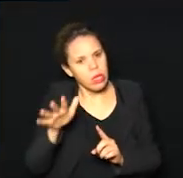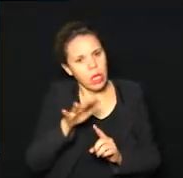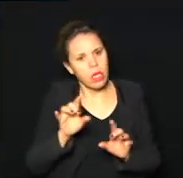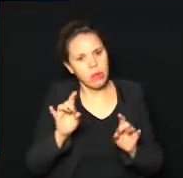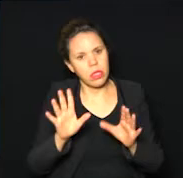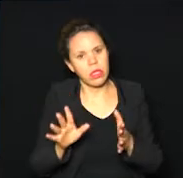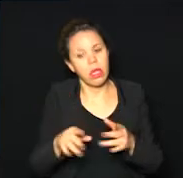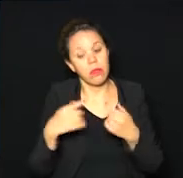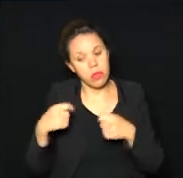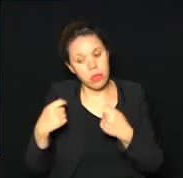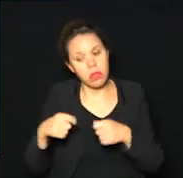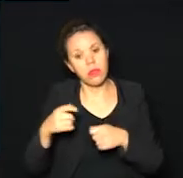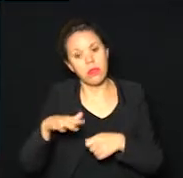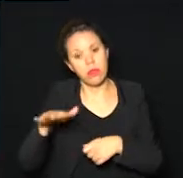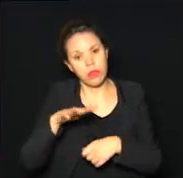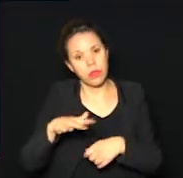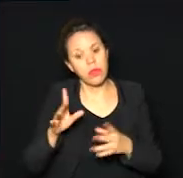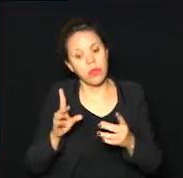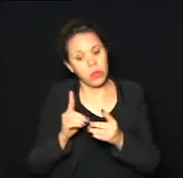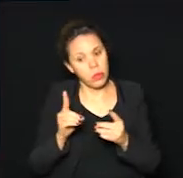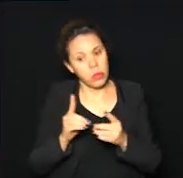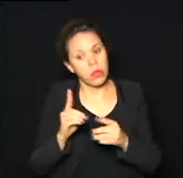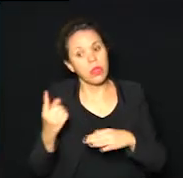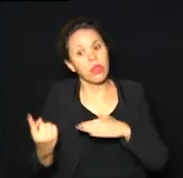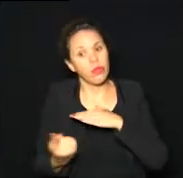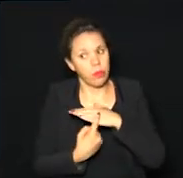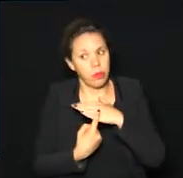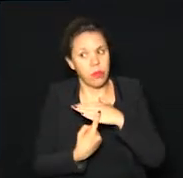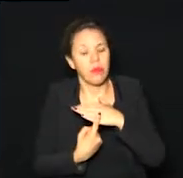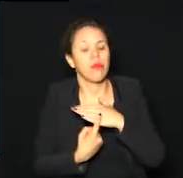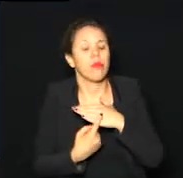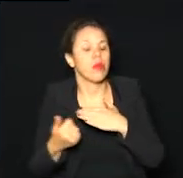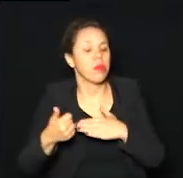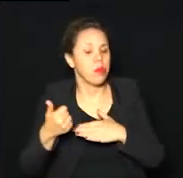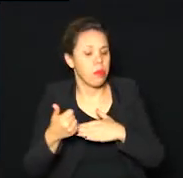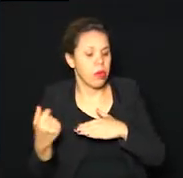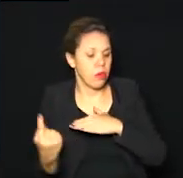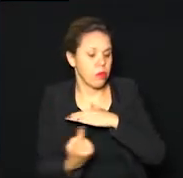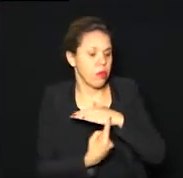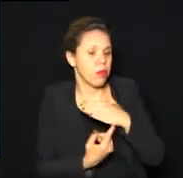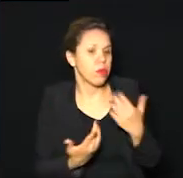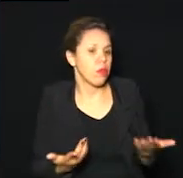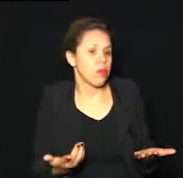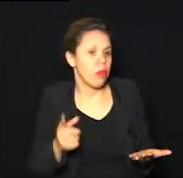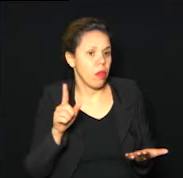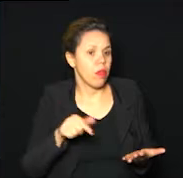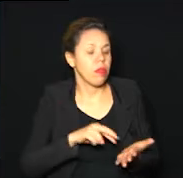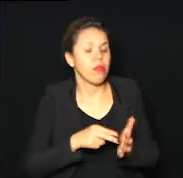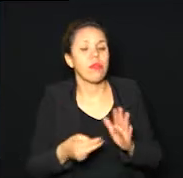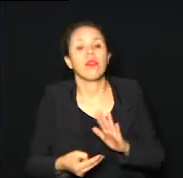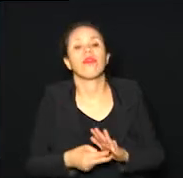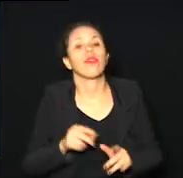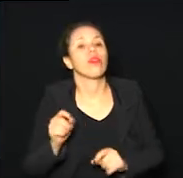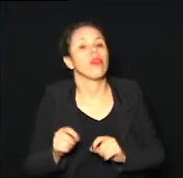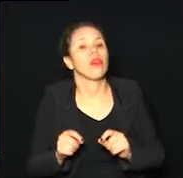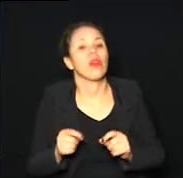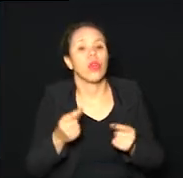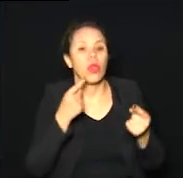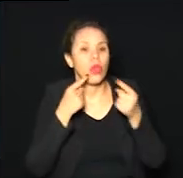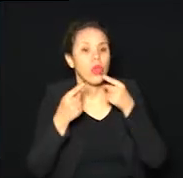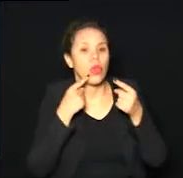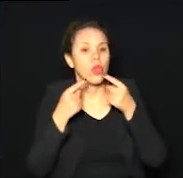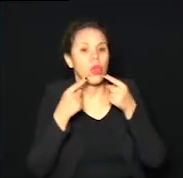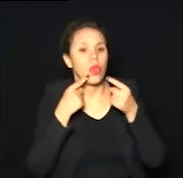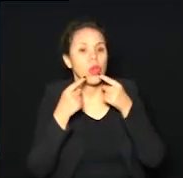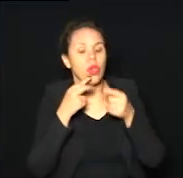aqueles que necessitam do atendimento, né, do primeiro atendimento. Então, isso significa que o diálogo